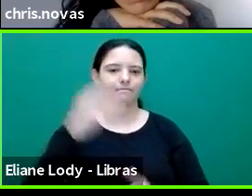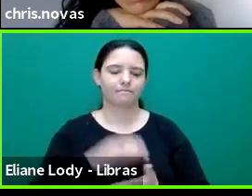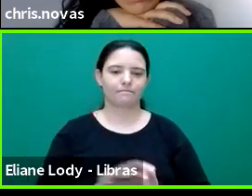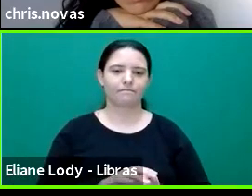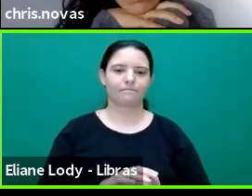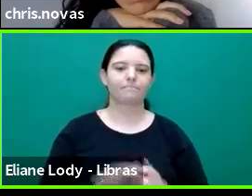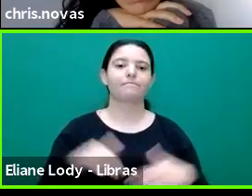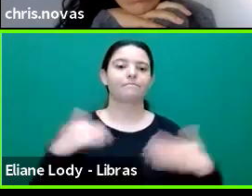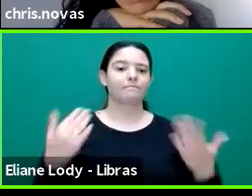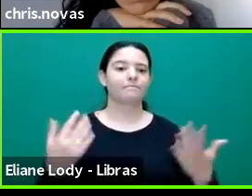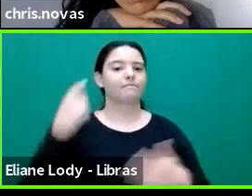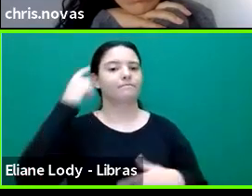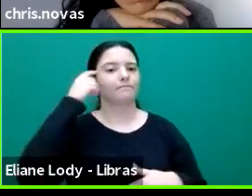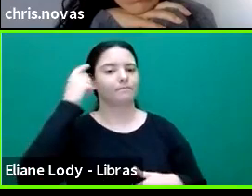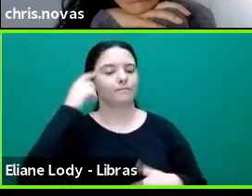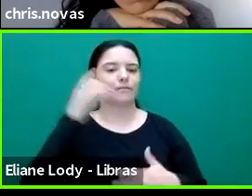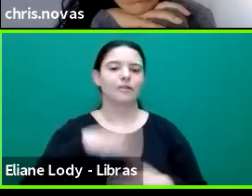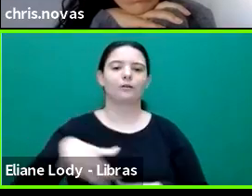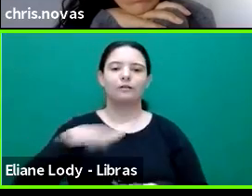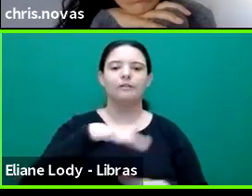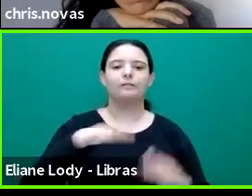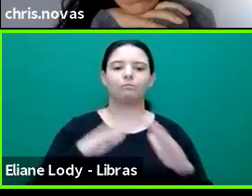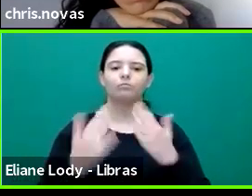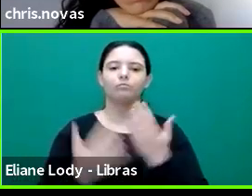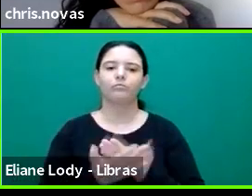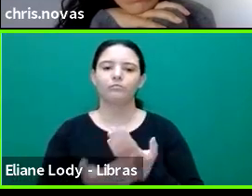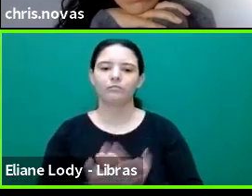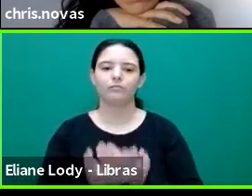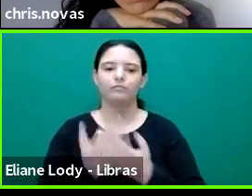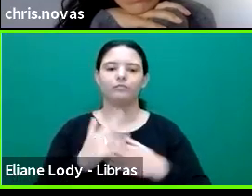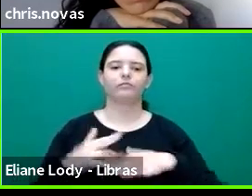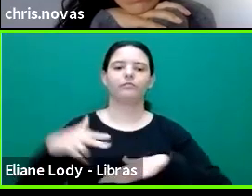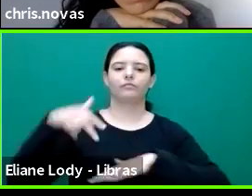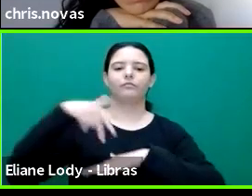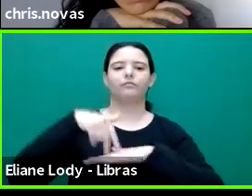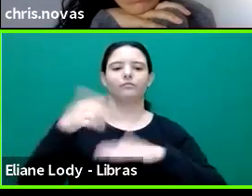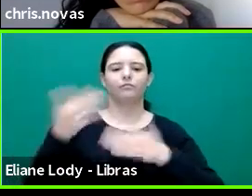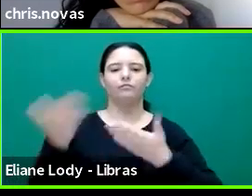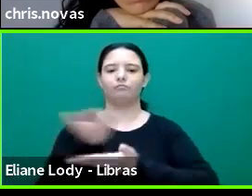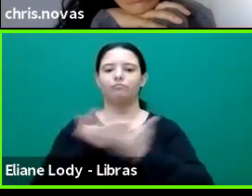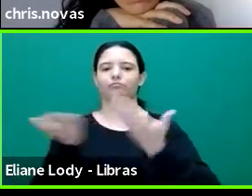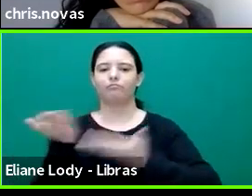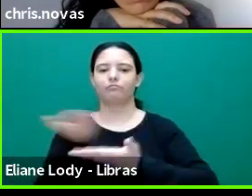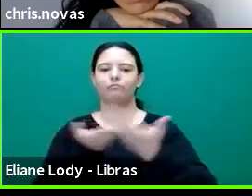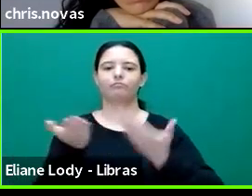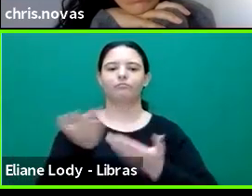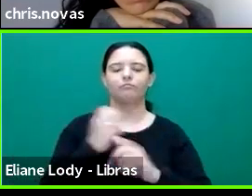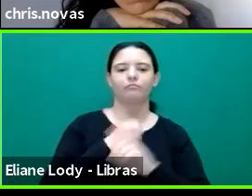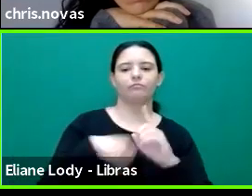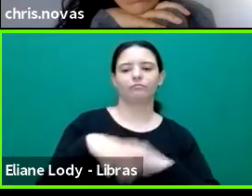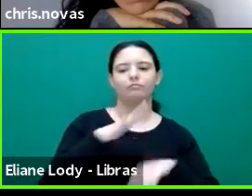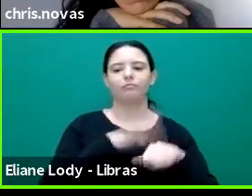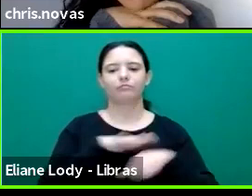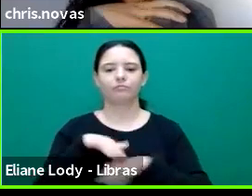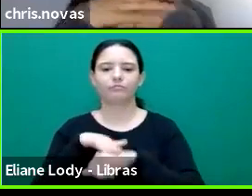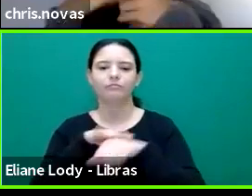Então, considerando o ambiente escolar como palco para interações, para ações,